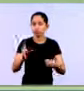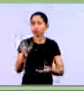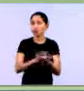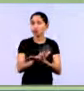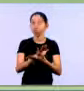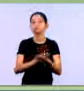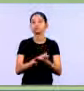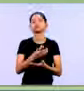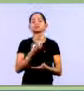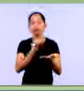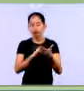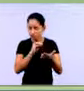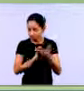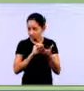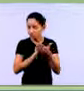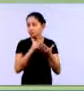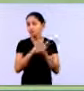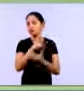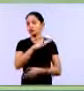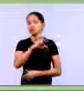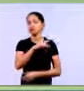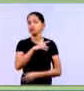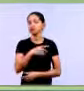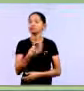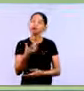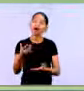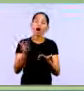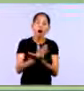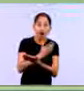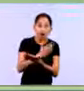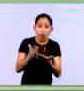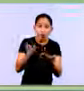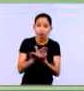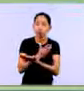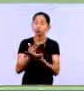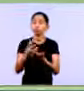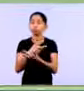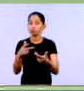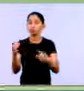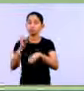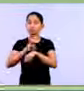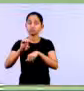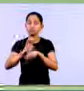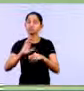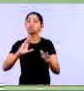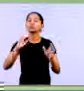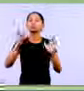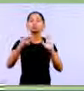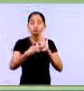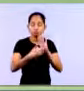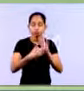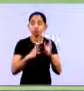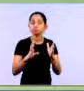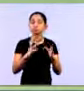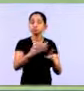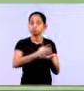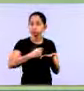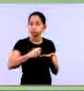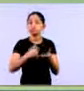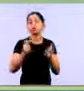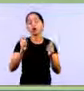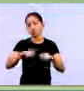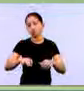pagou. Tem alguns privilégios que o Estado pode acionar todos os bens para receber esse